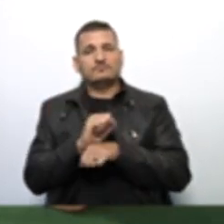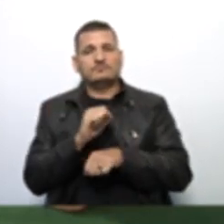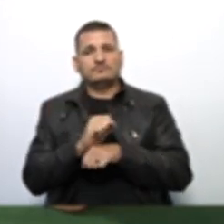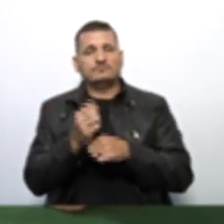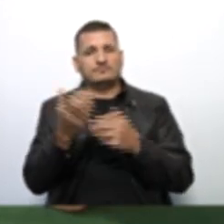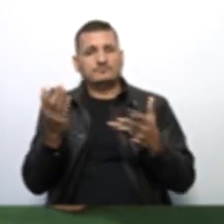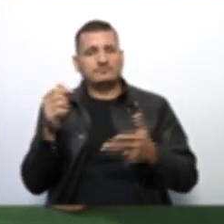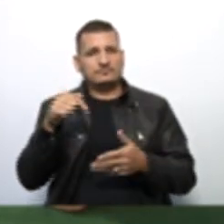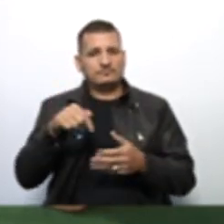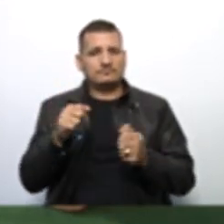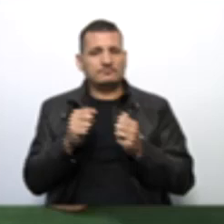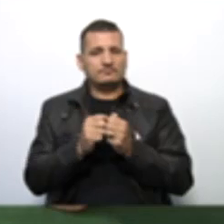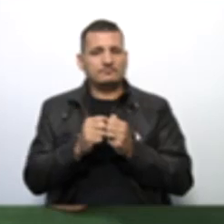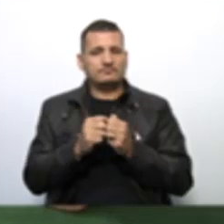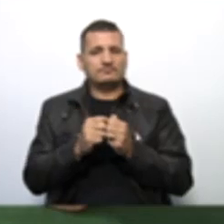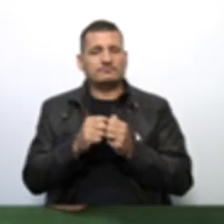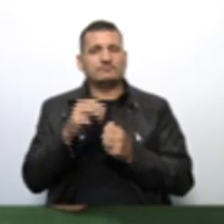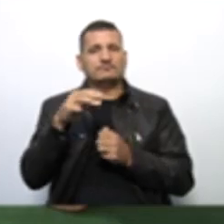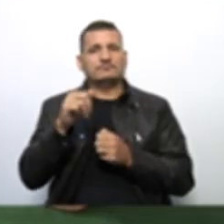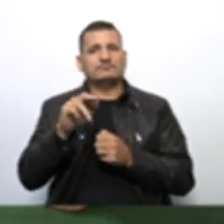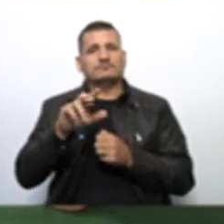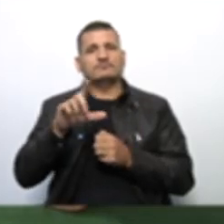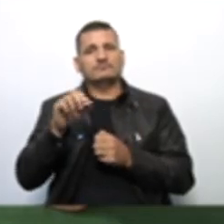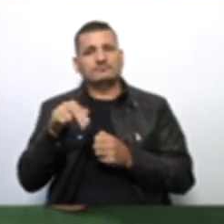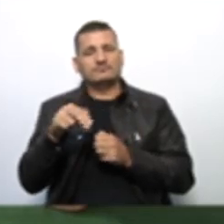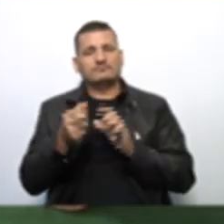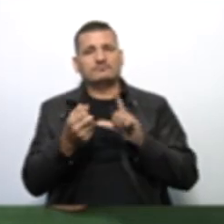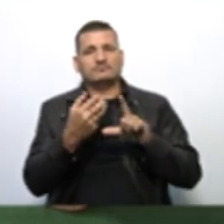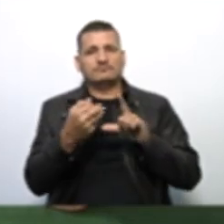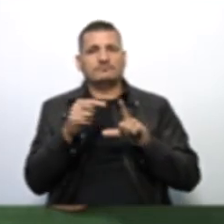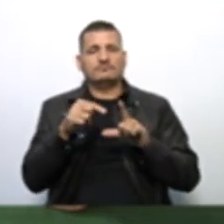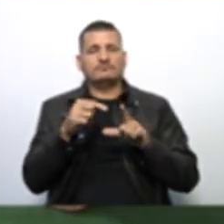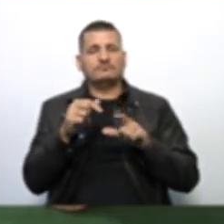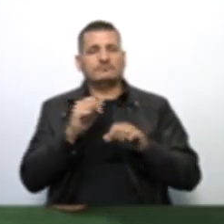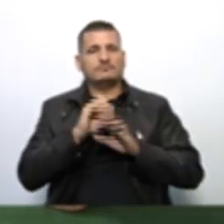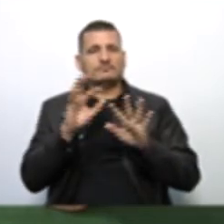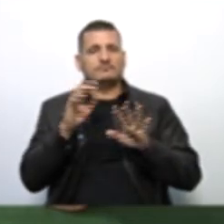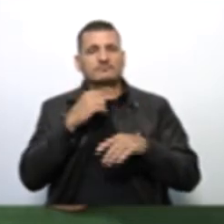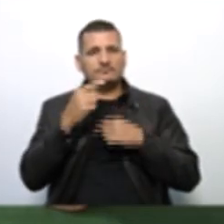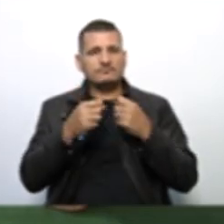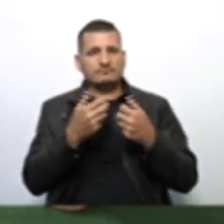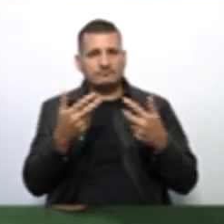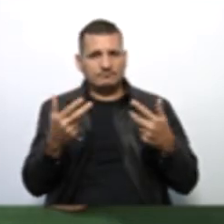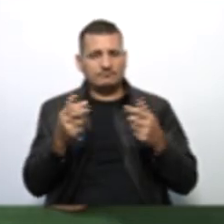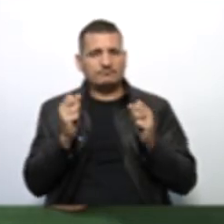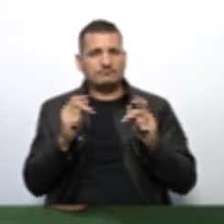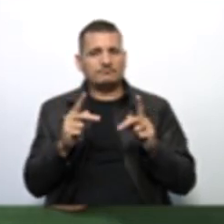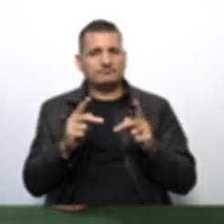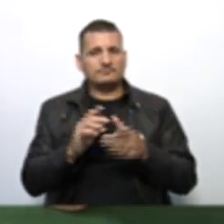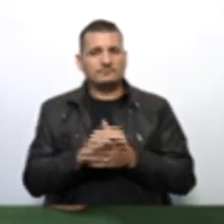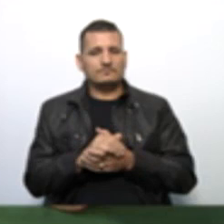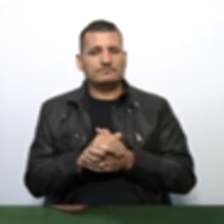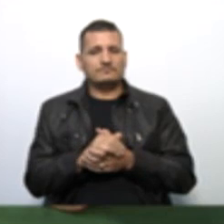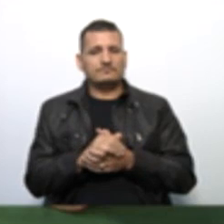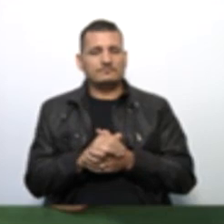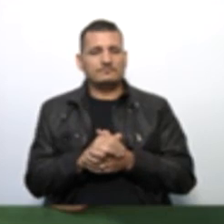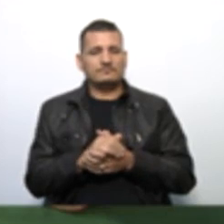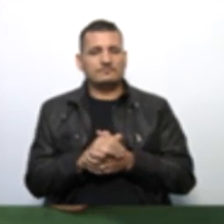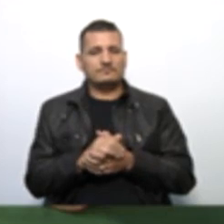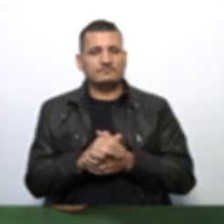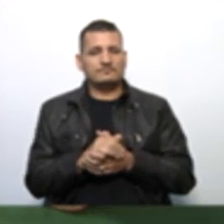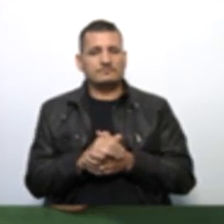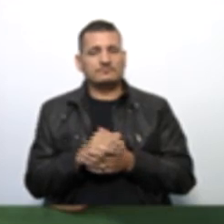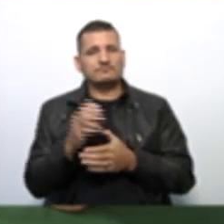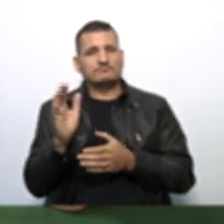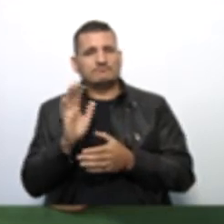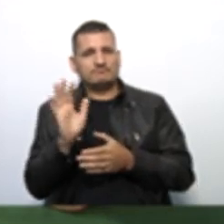também junto com o professor Marlon no chat para esclarecer todas as dúvidas e tragam esses desafios, ok? Pois é, pessoal, me despeço também de vocês,